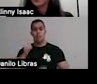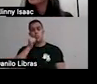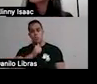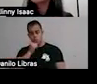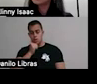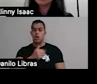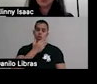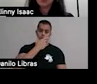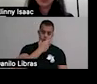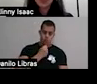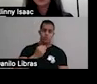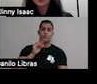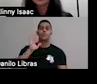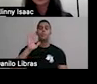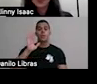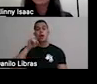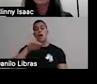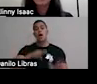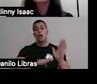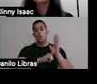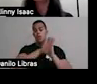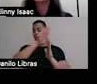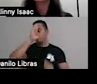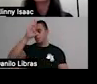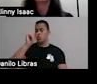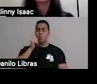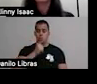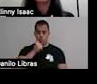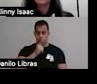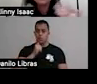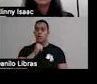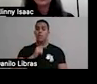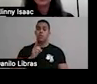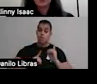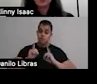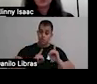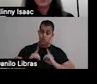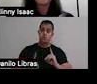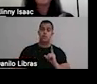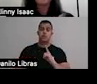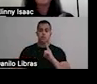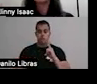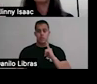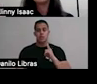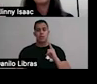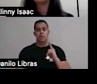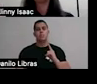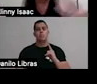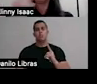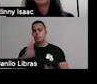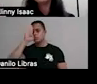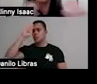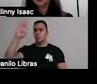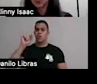quanto em homens, mas esse aumento ele é mais expressivo em mulheres. De fato, a depressão ela tem uma prevalência muito maior